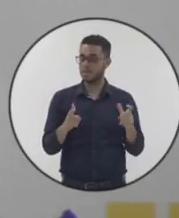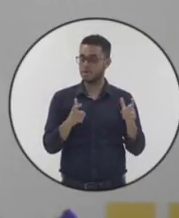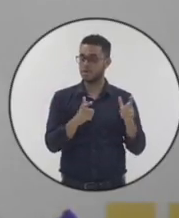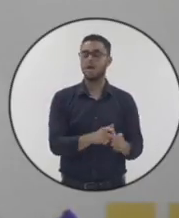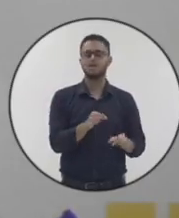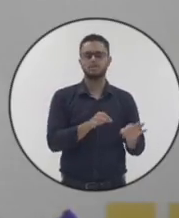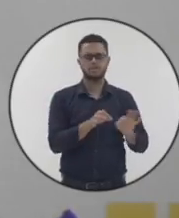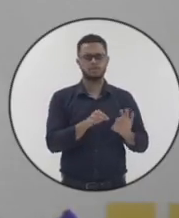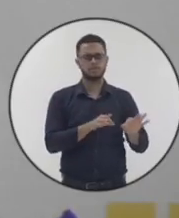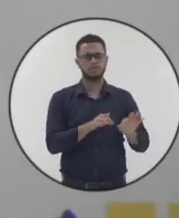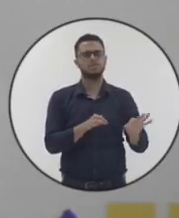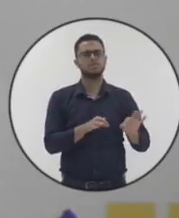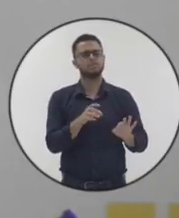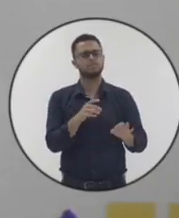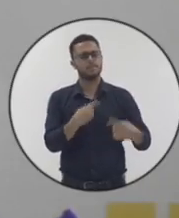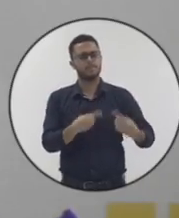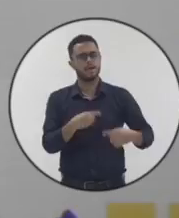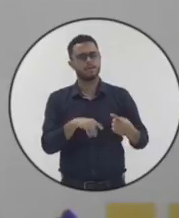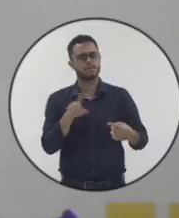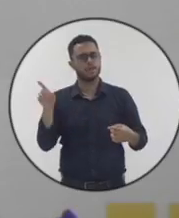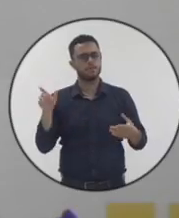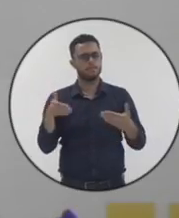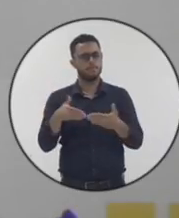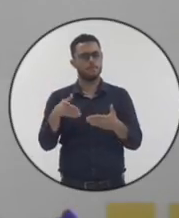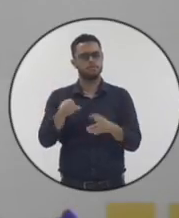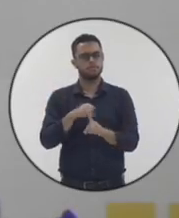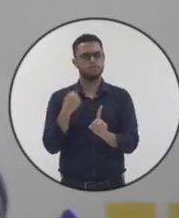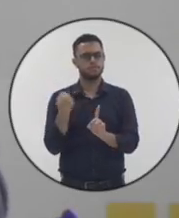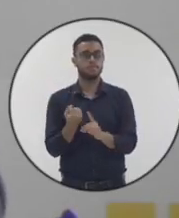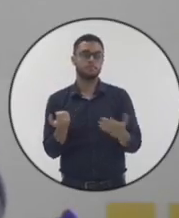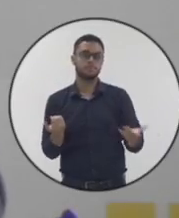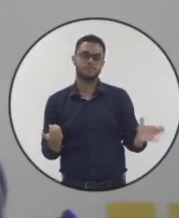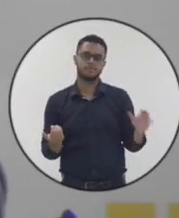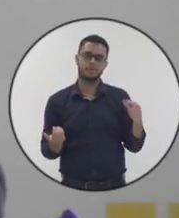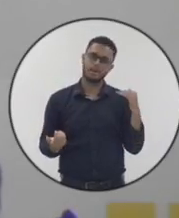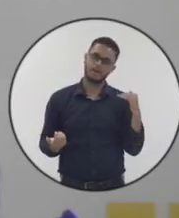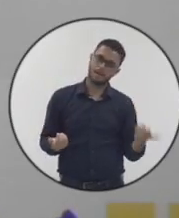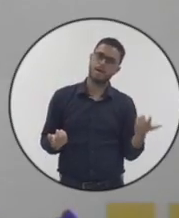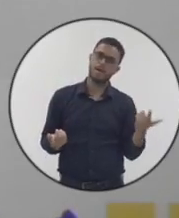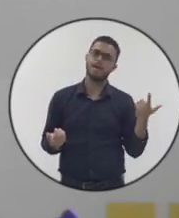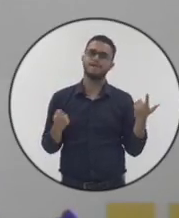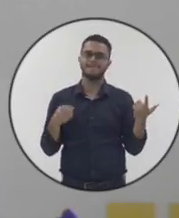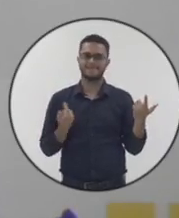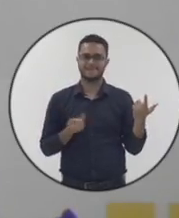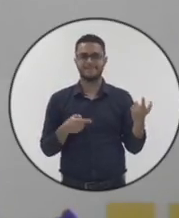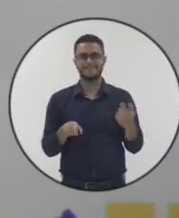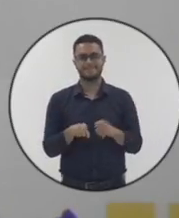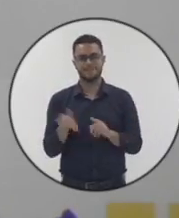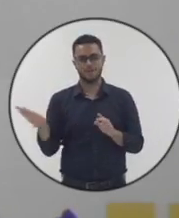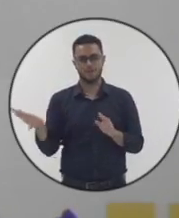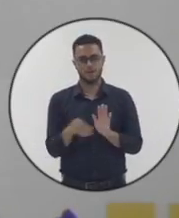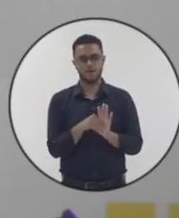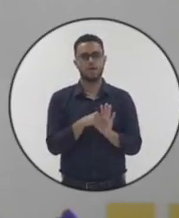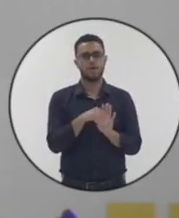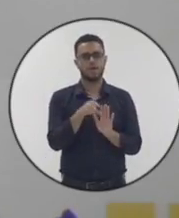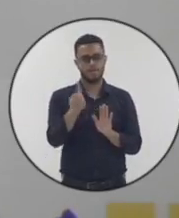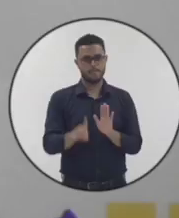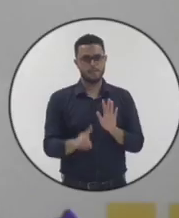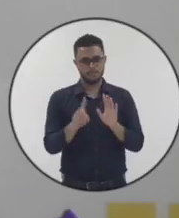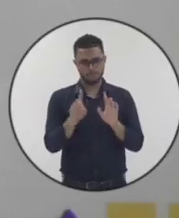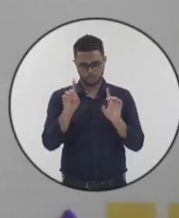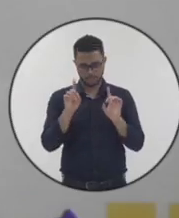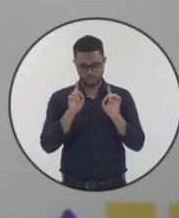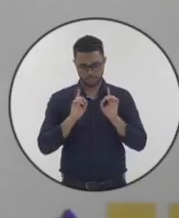organizando o debate de direitos humanos no Fórum Social e, obviamente, nós incluiremos nos debates de direitos humanos no Fórum Social